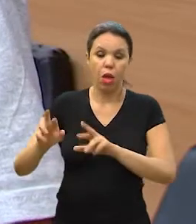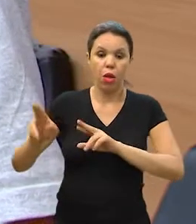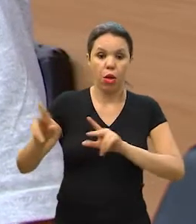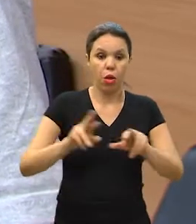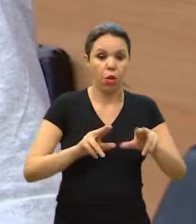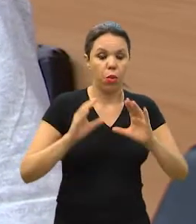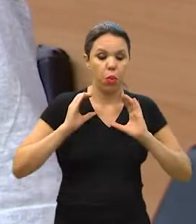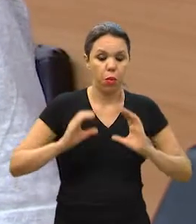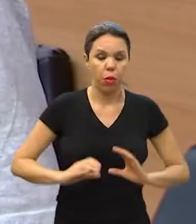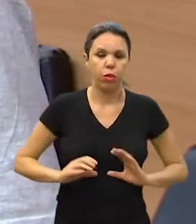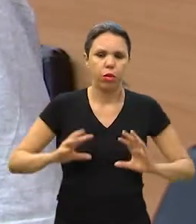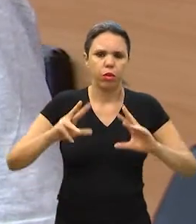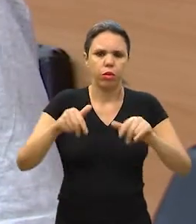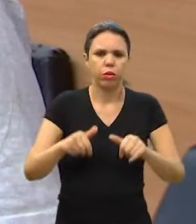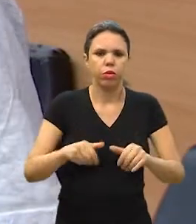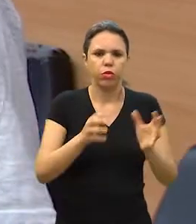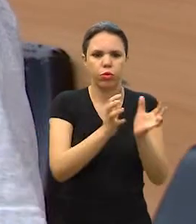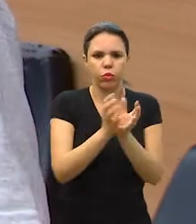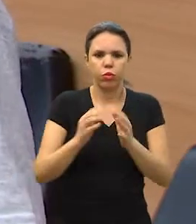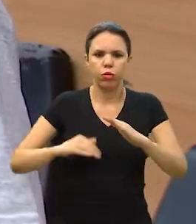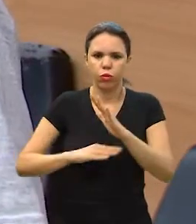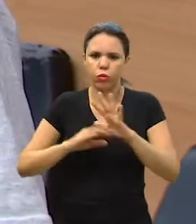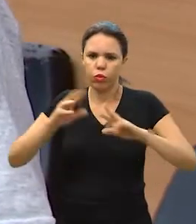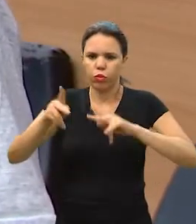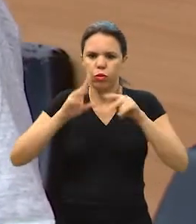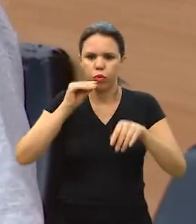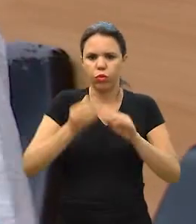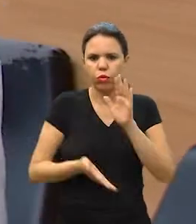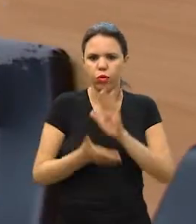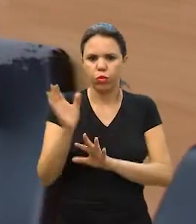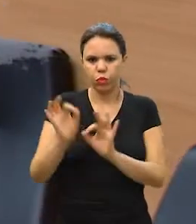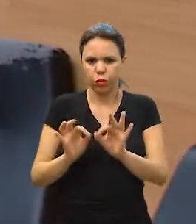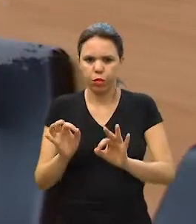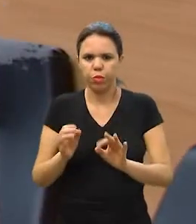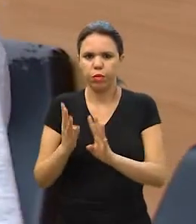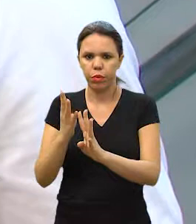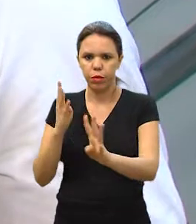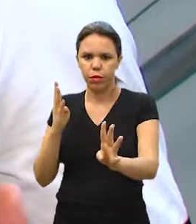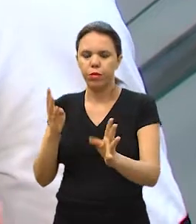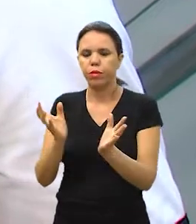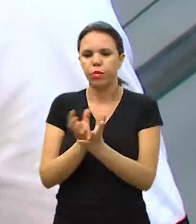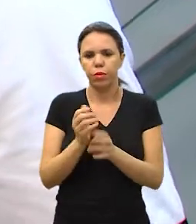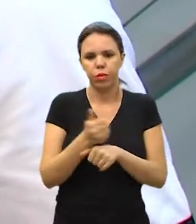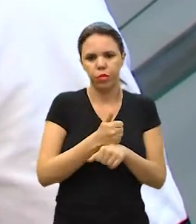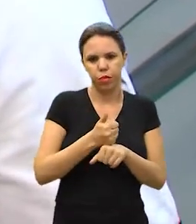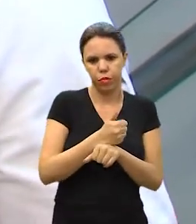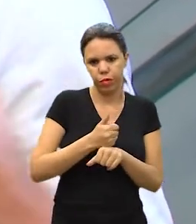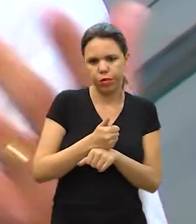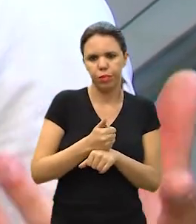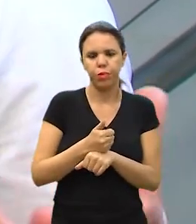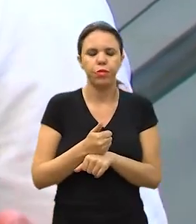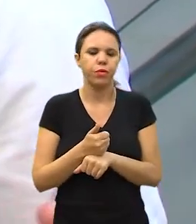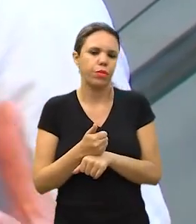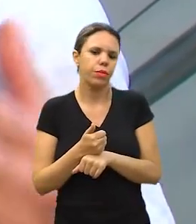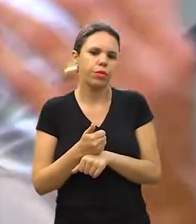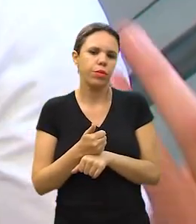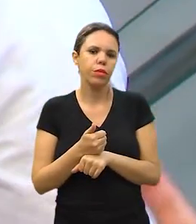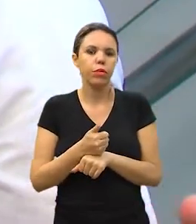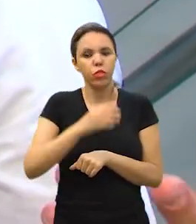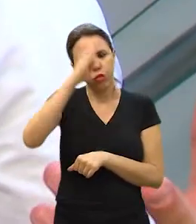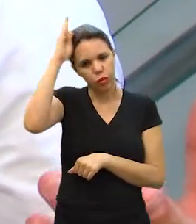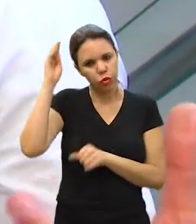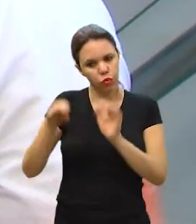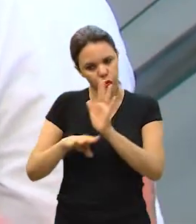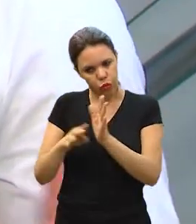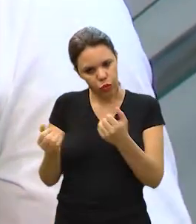agir para todo o conjunto da Câmara saia de forma organizada. É um trabalho em equipe, é um agente multiplicador do